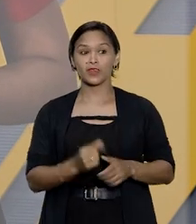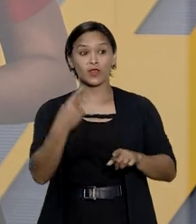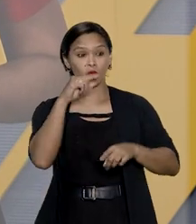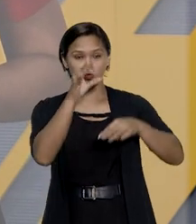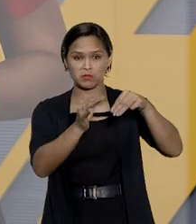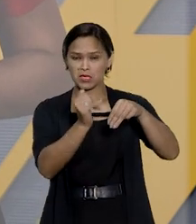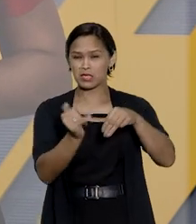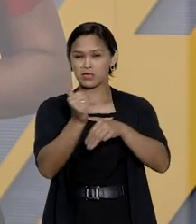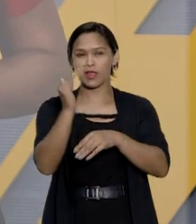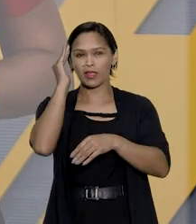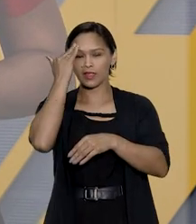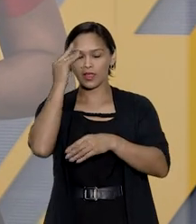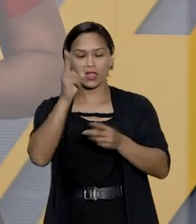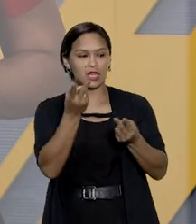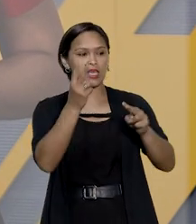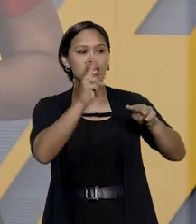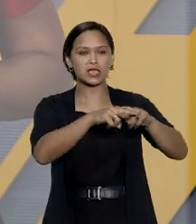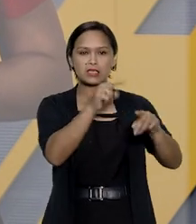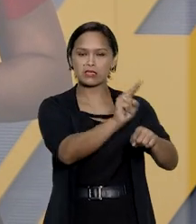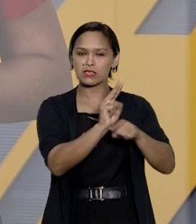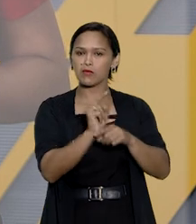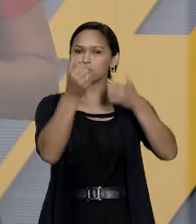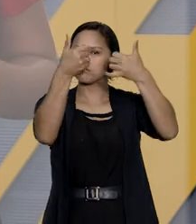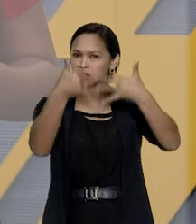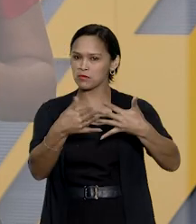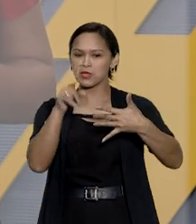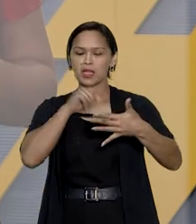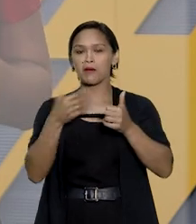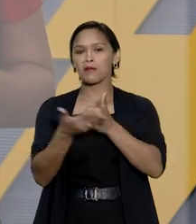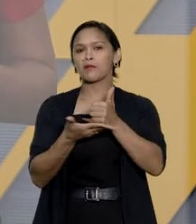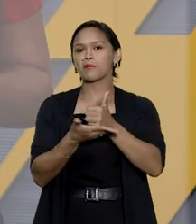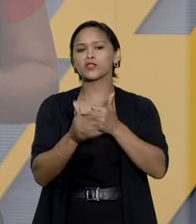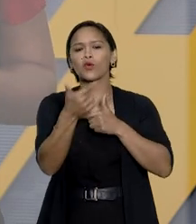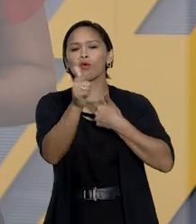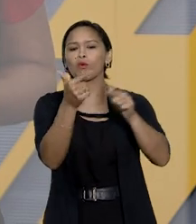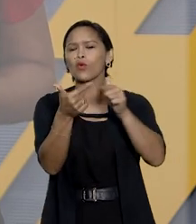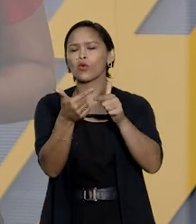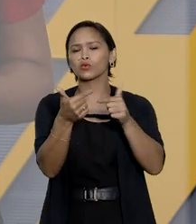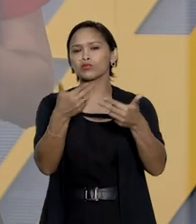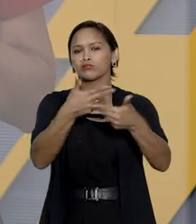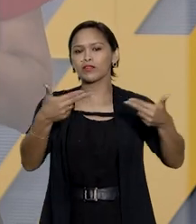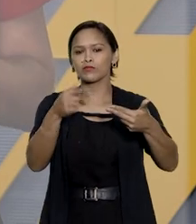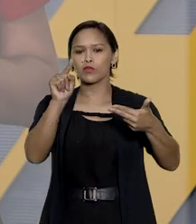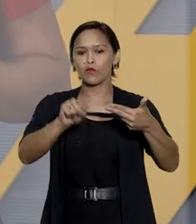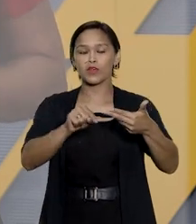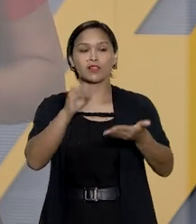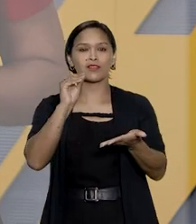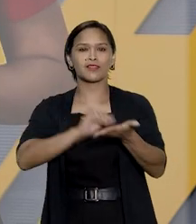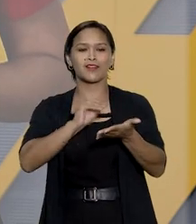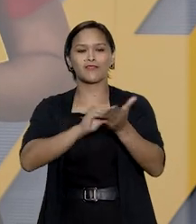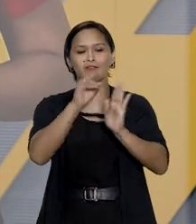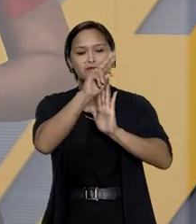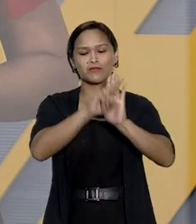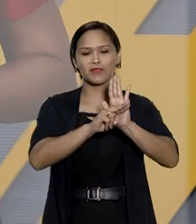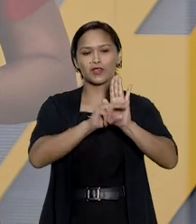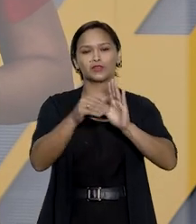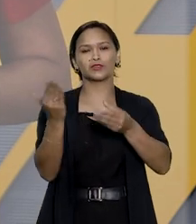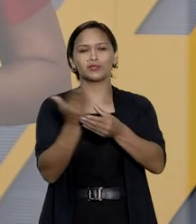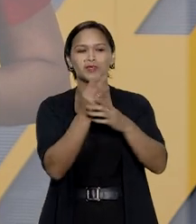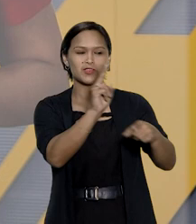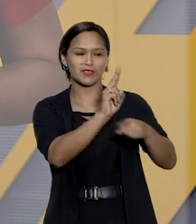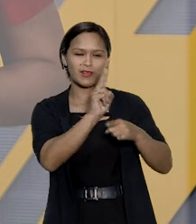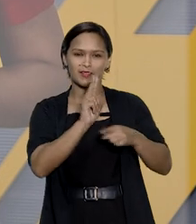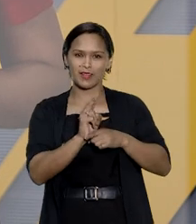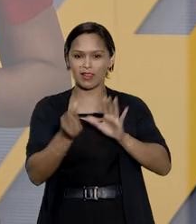Para os ministros, a prisão foi devidamente fundamentada e se baseou, entre outros elementos, no descumprimento reiterado de